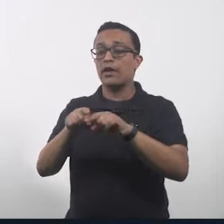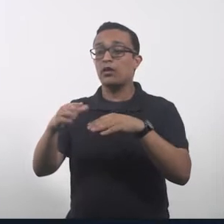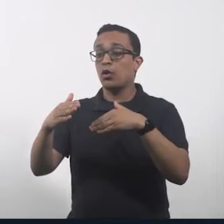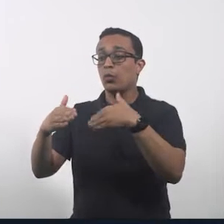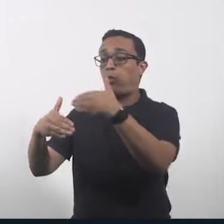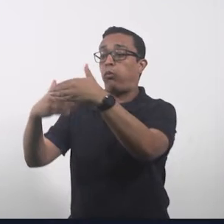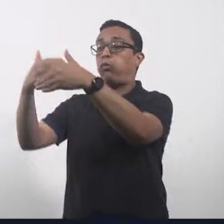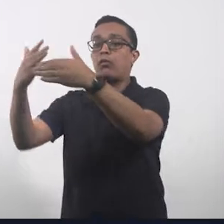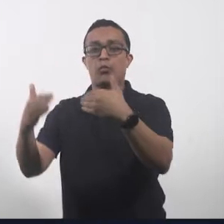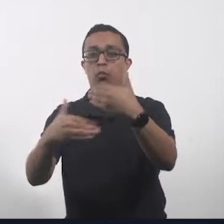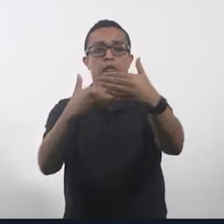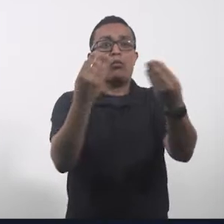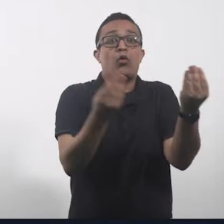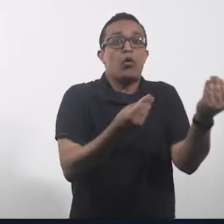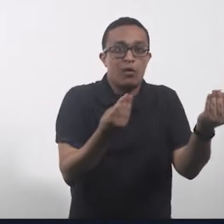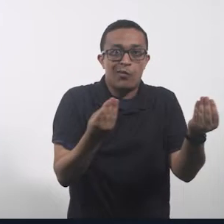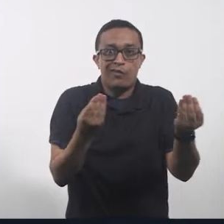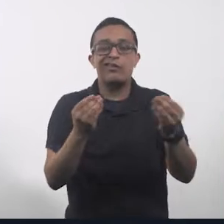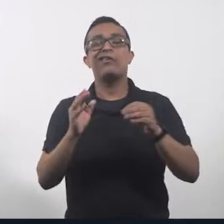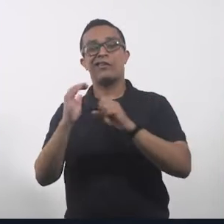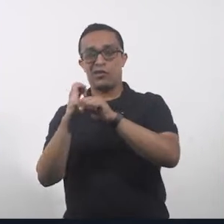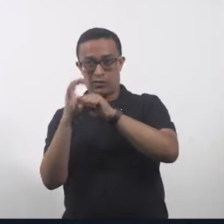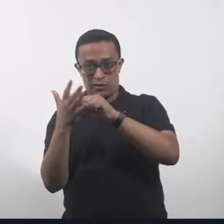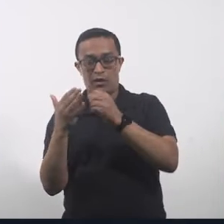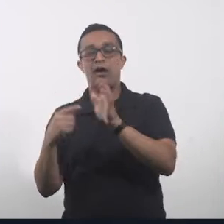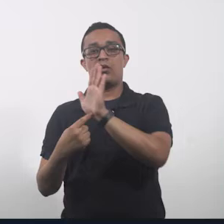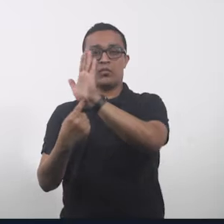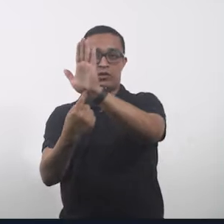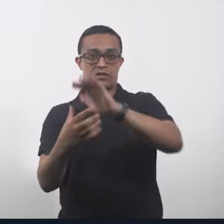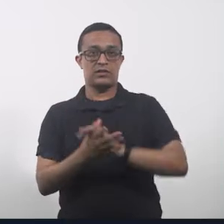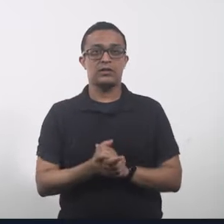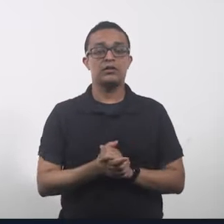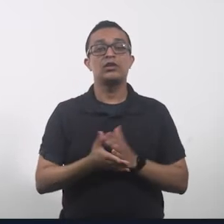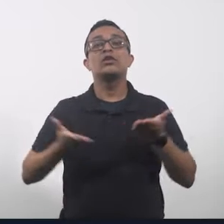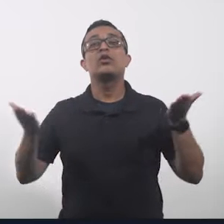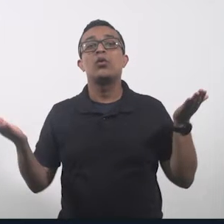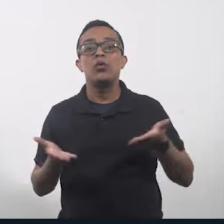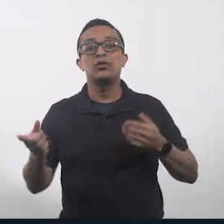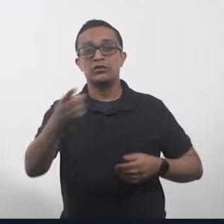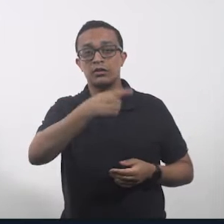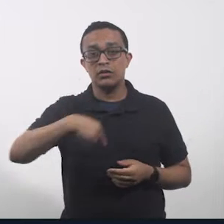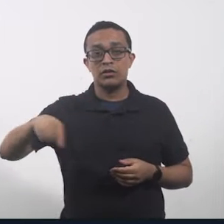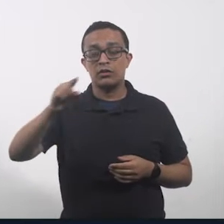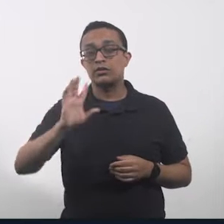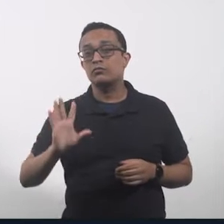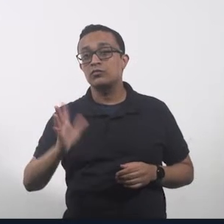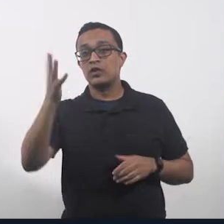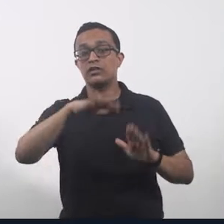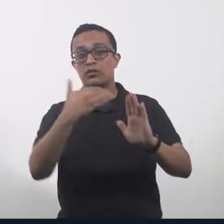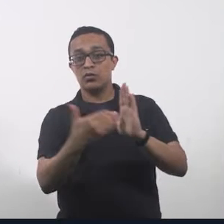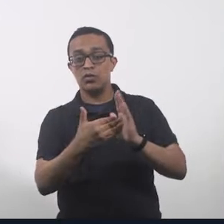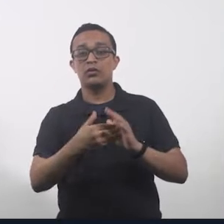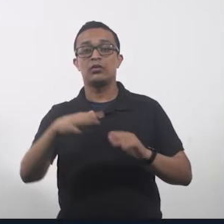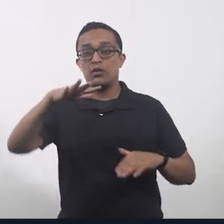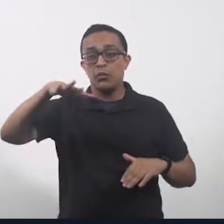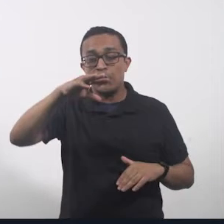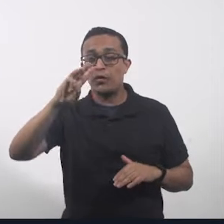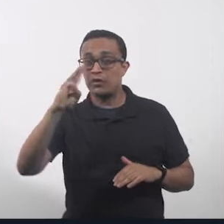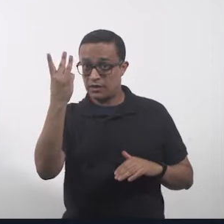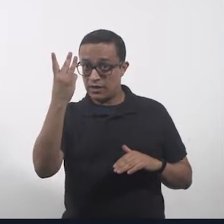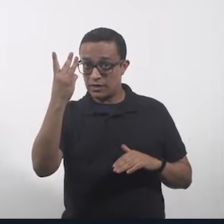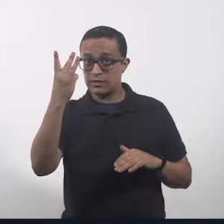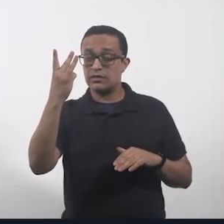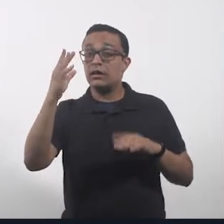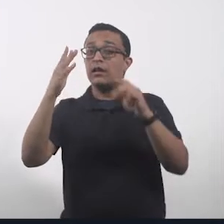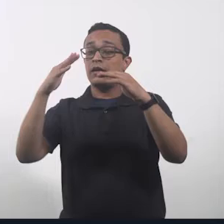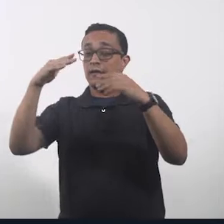todo o período da pandemia. Hoje, nós estaríamos, em relação à incidência total de casos, no nível 3, caminhando já para um